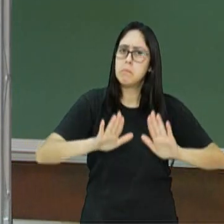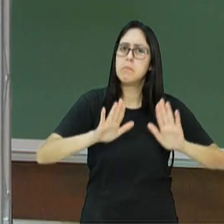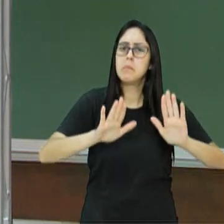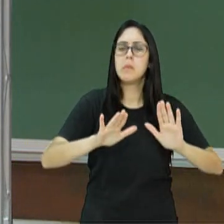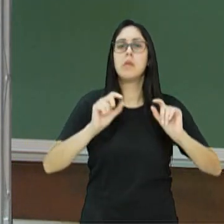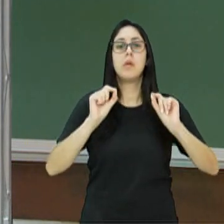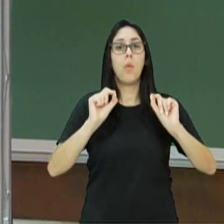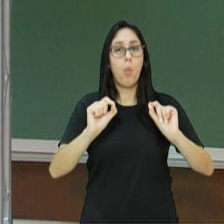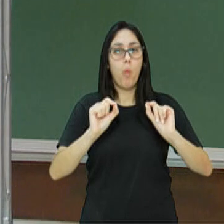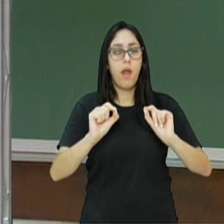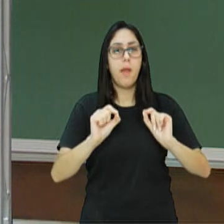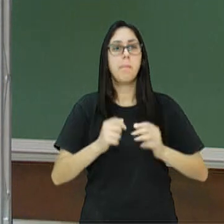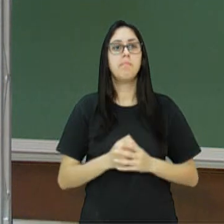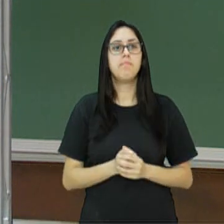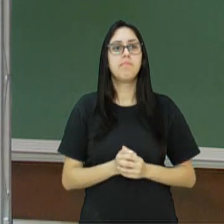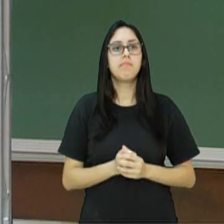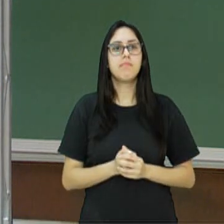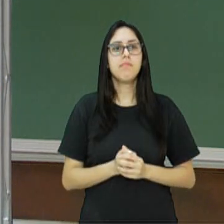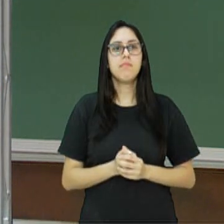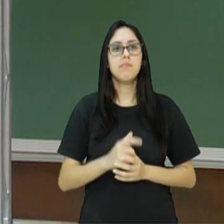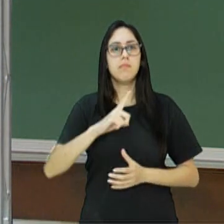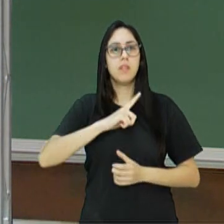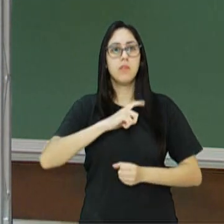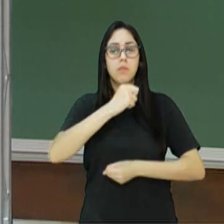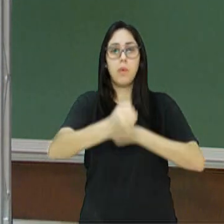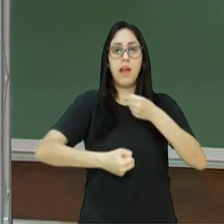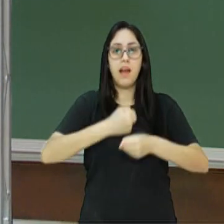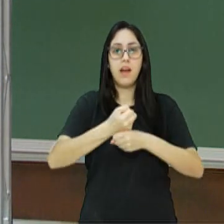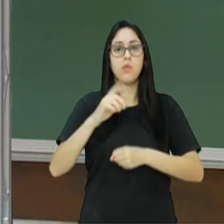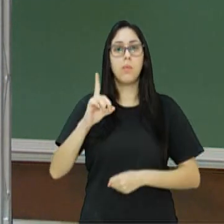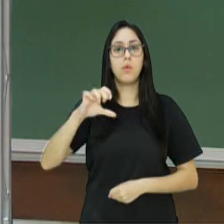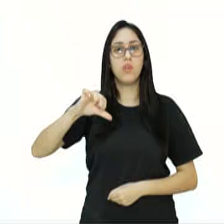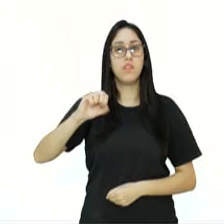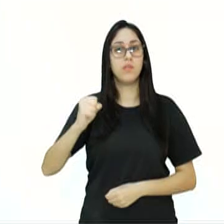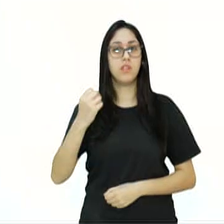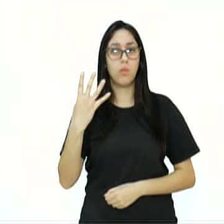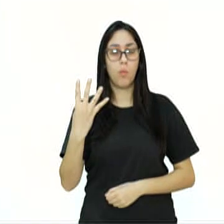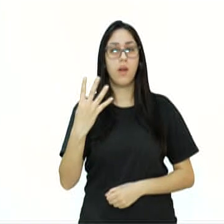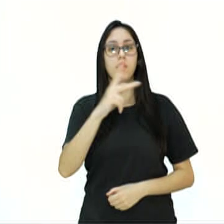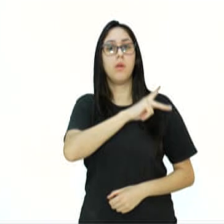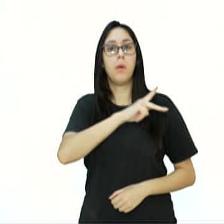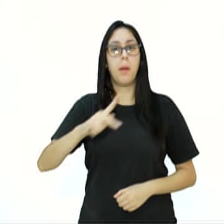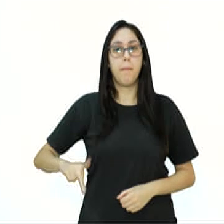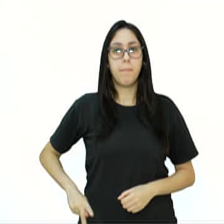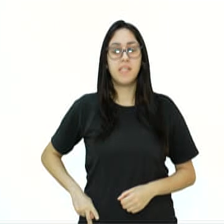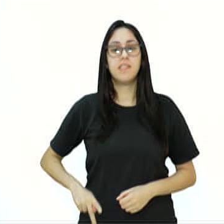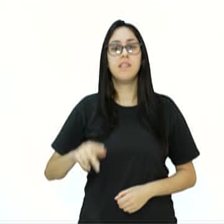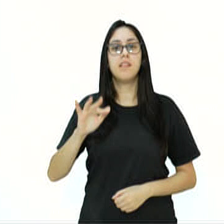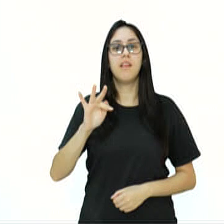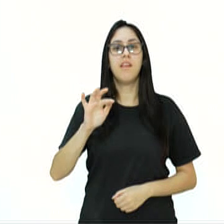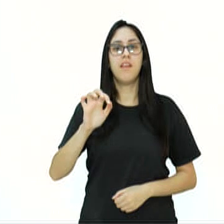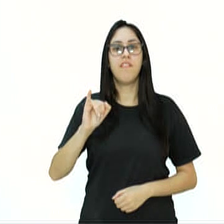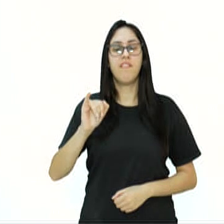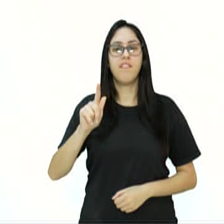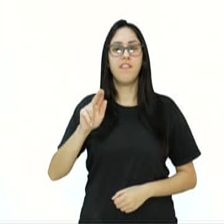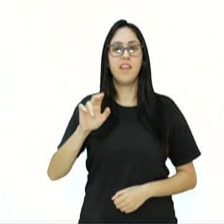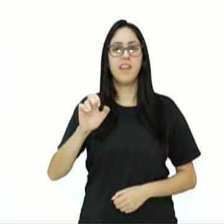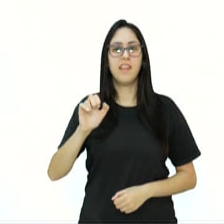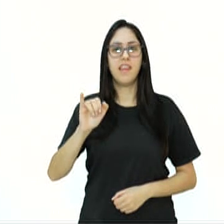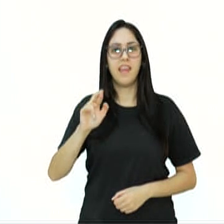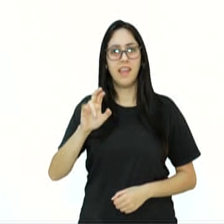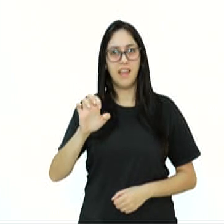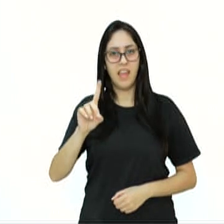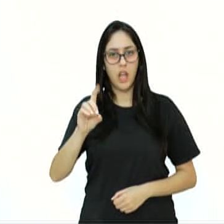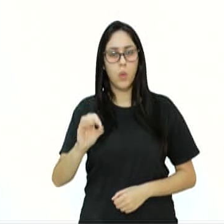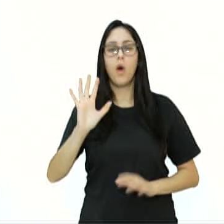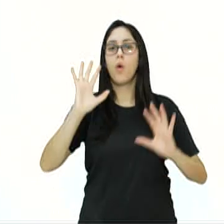do Geisel. Em 1984, já com o presidente João Batista Figueiredo, a gente tem a campanha das diretas